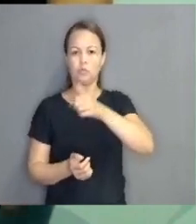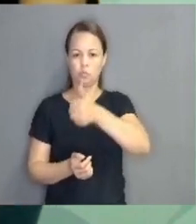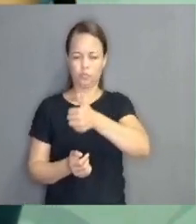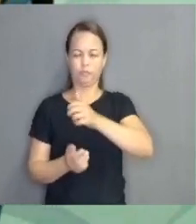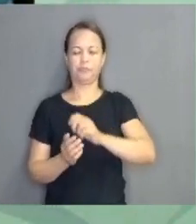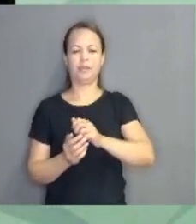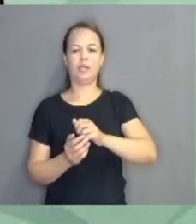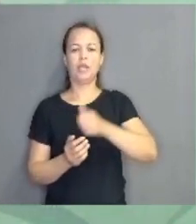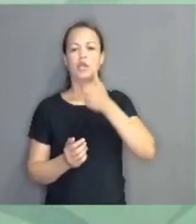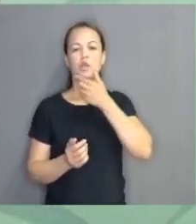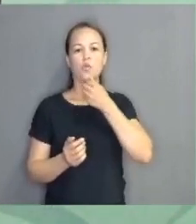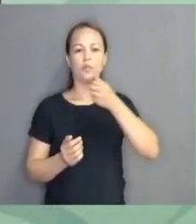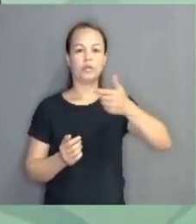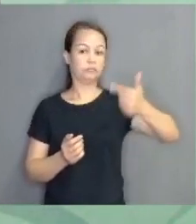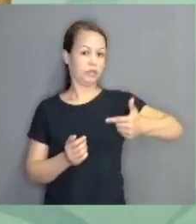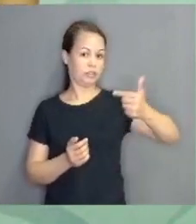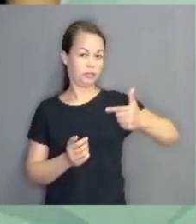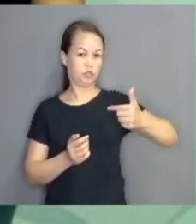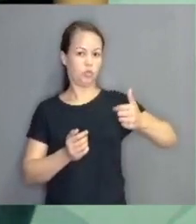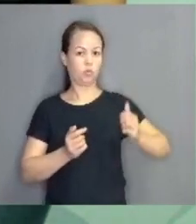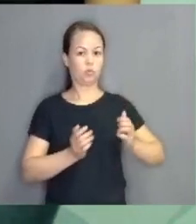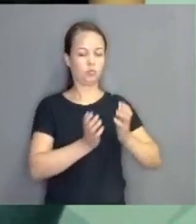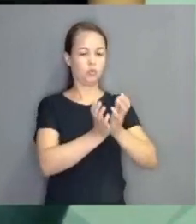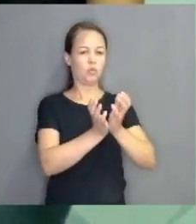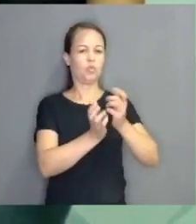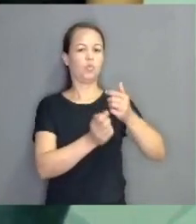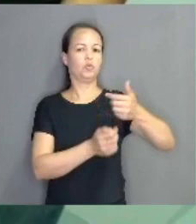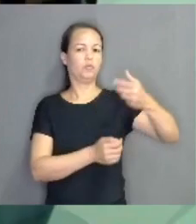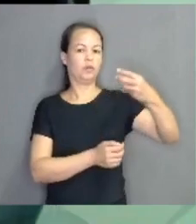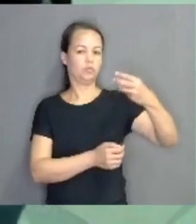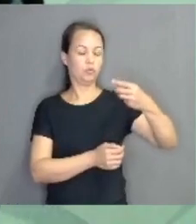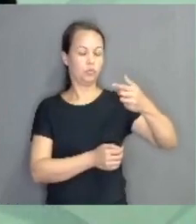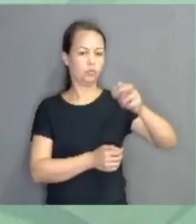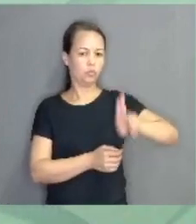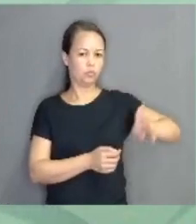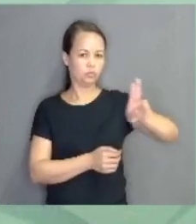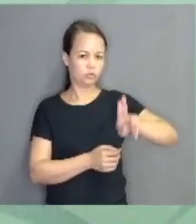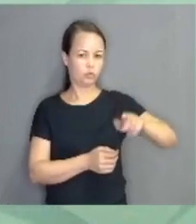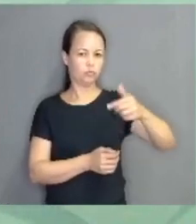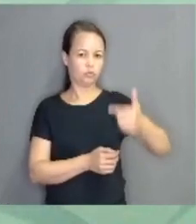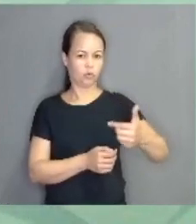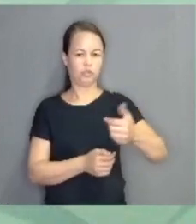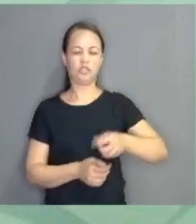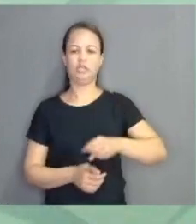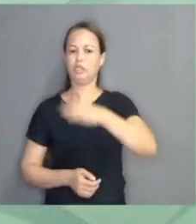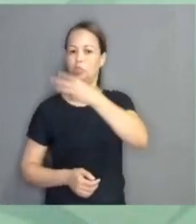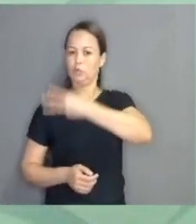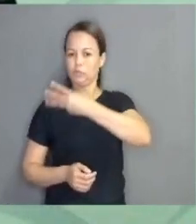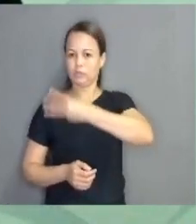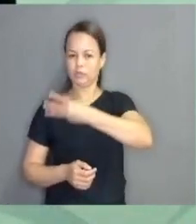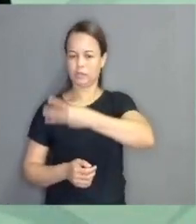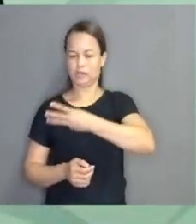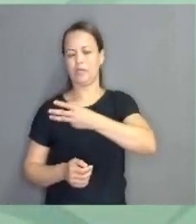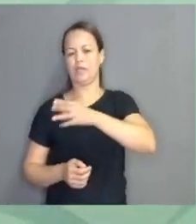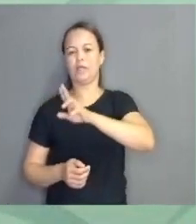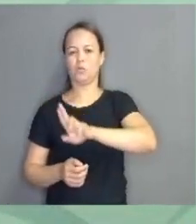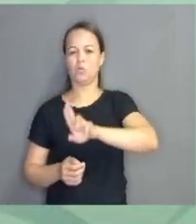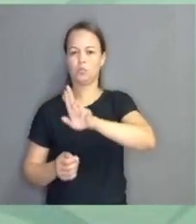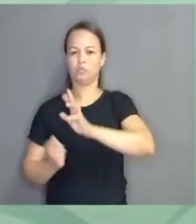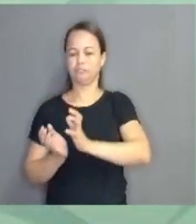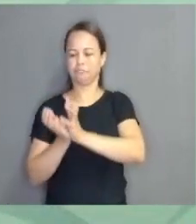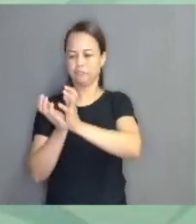2. E no menino que está em terceiro lugar, eu usei o número 3. E para medir, tá vendo aqui o